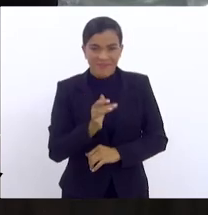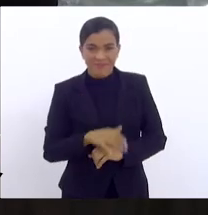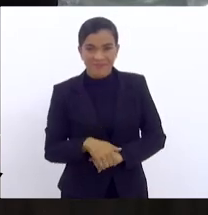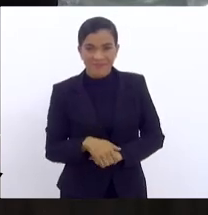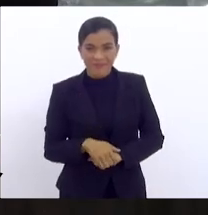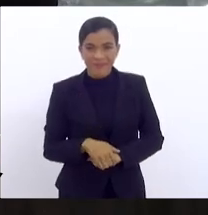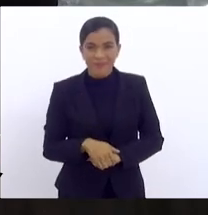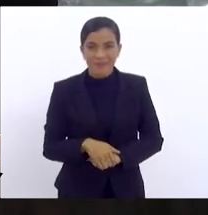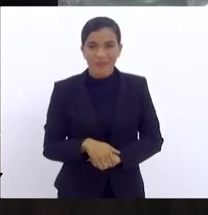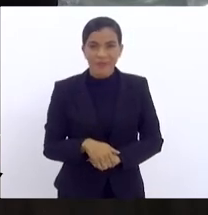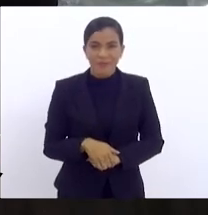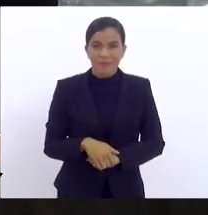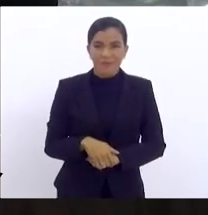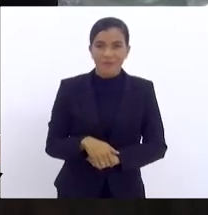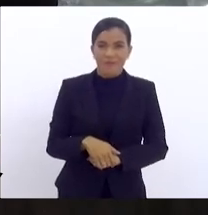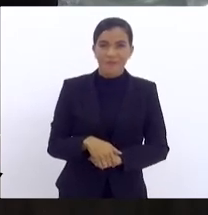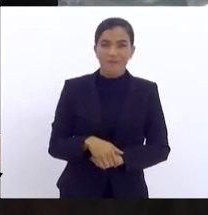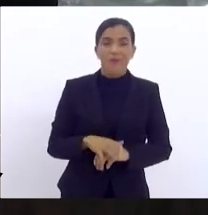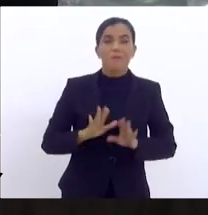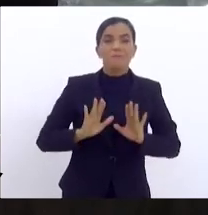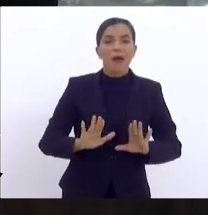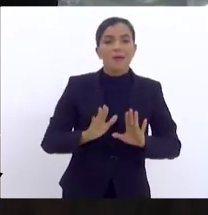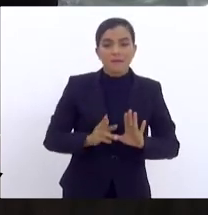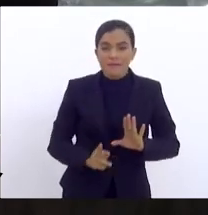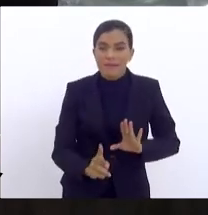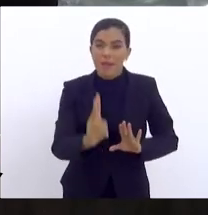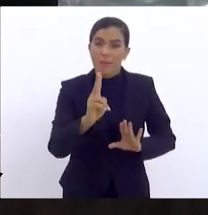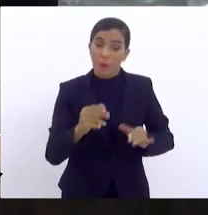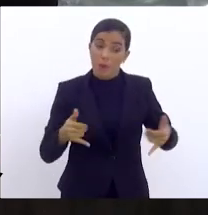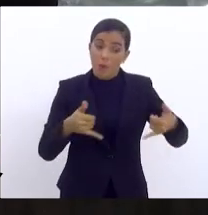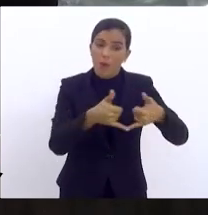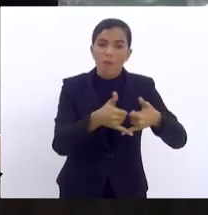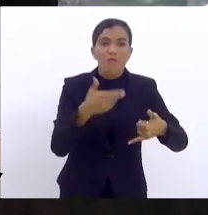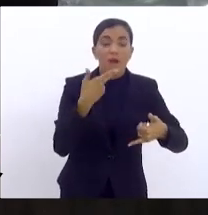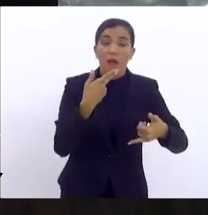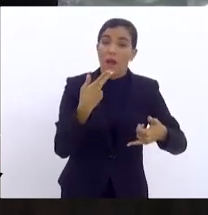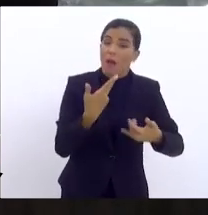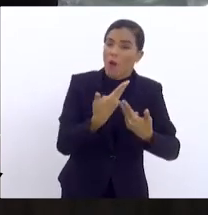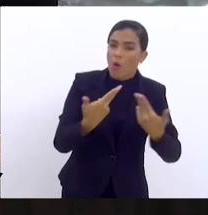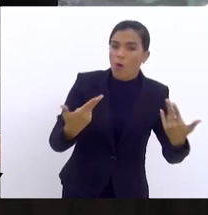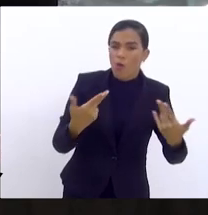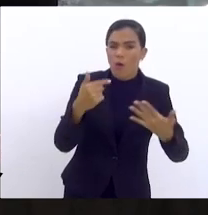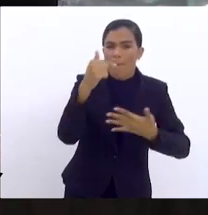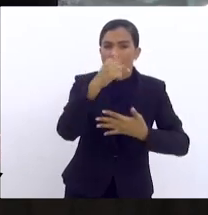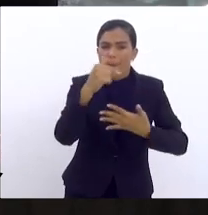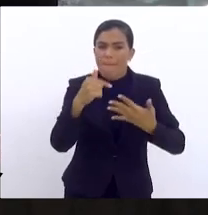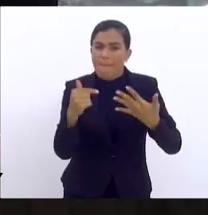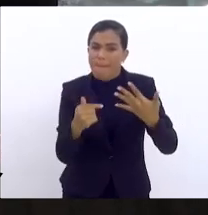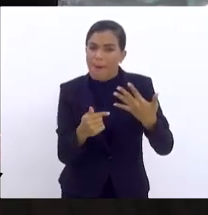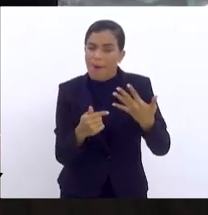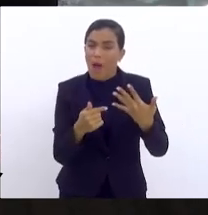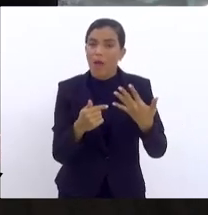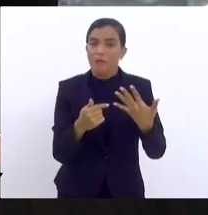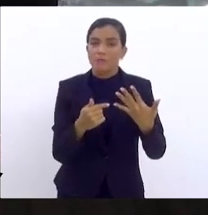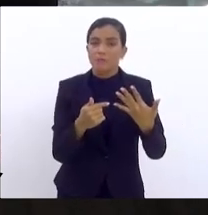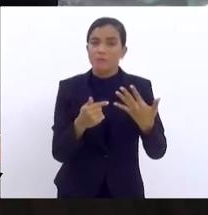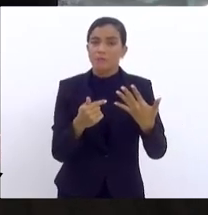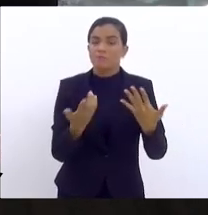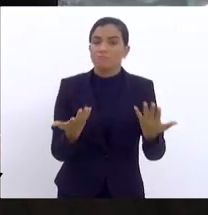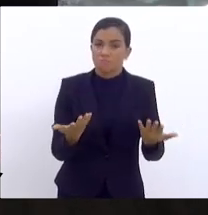mas todas as vezes que eu liguei foi para falar de alguma coisa Alguma questão de